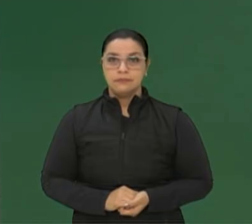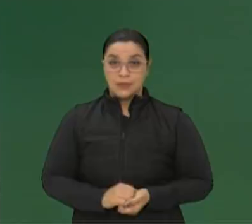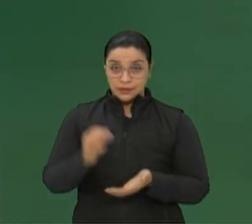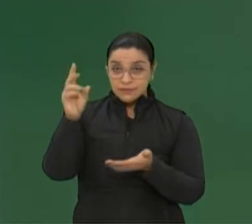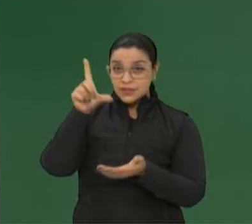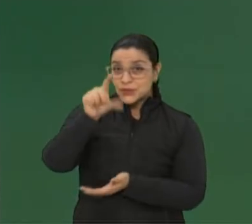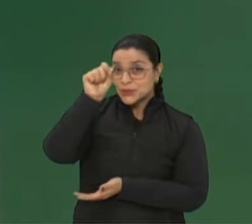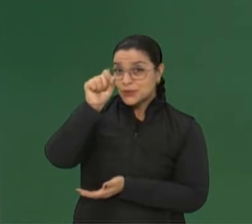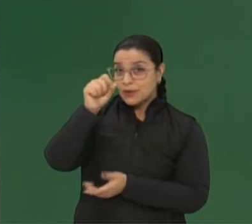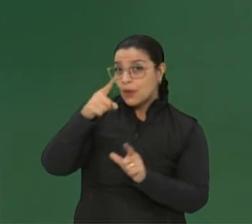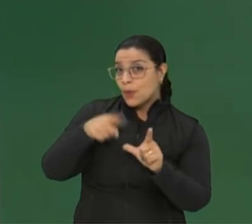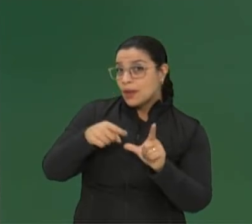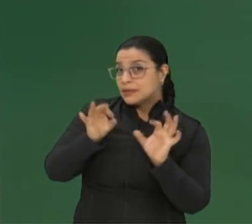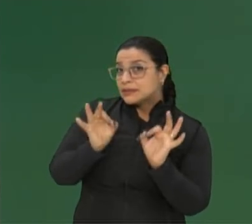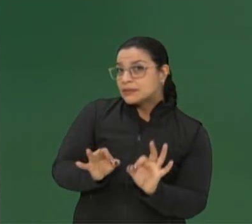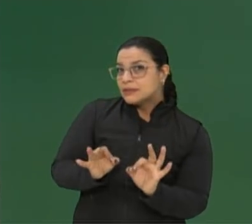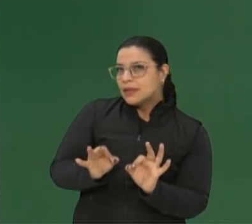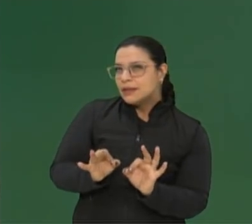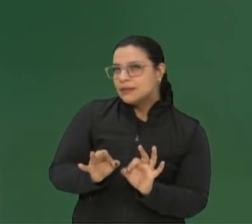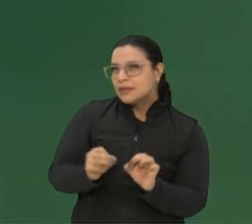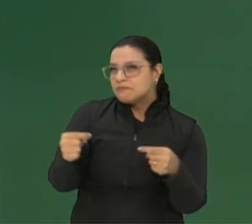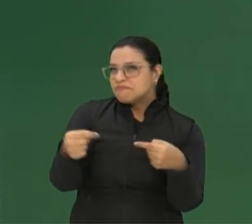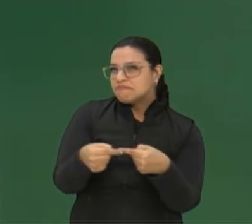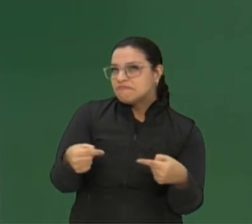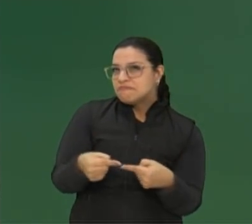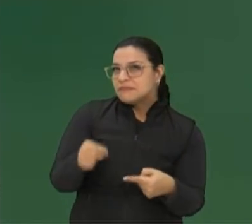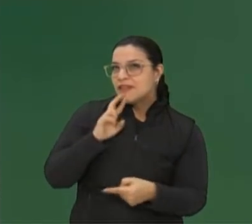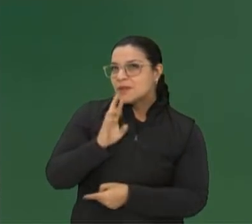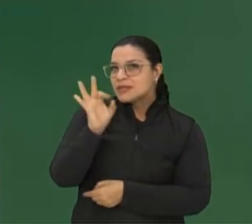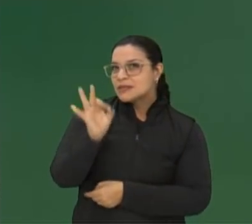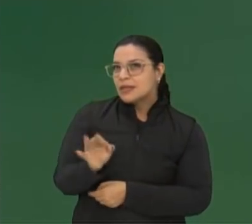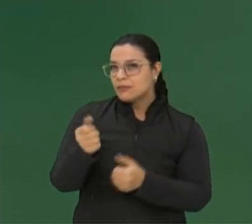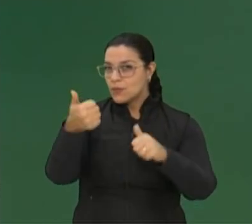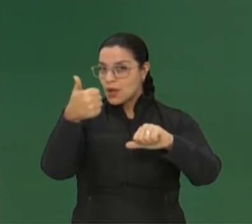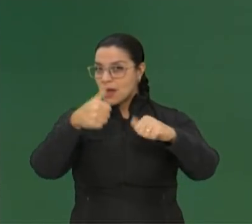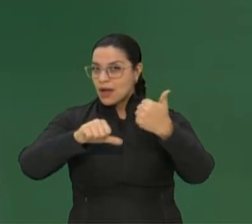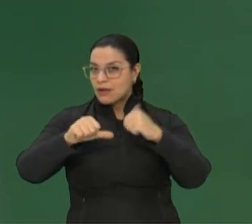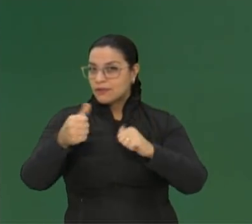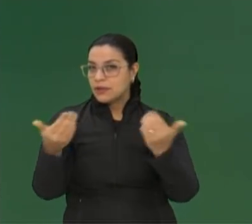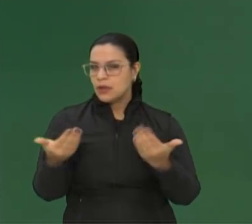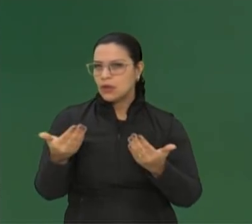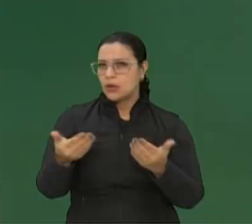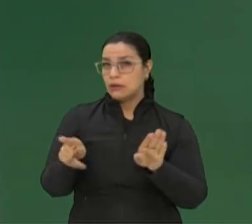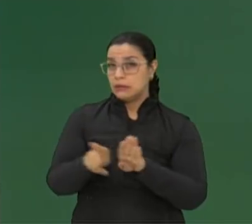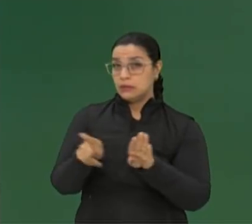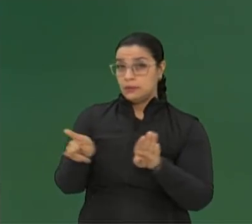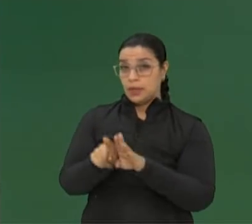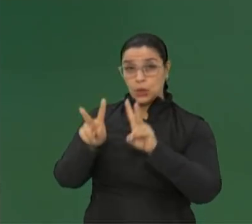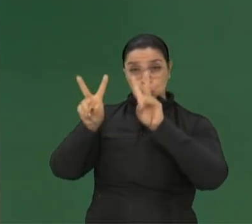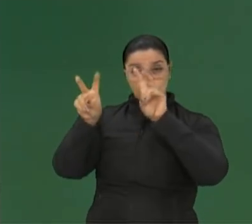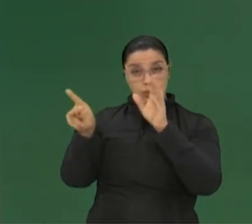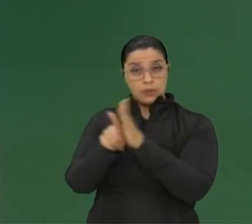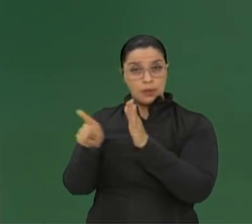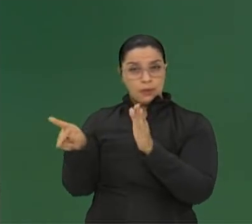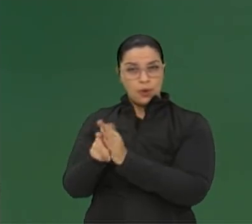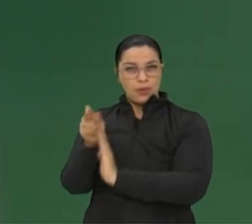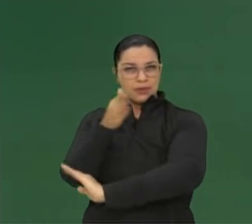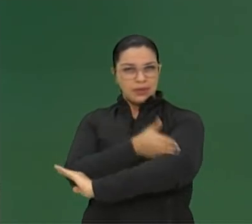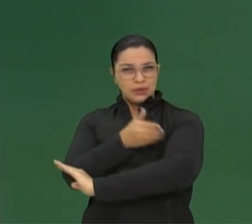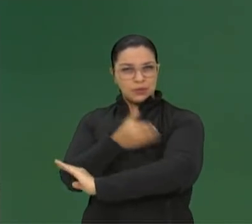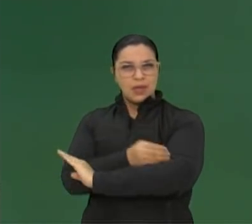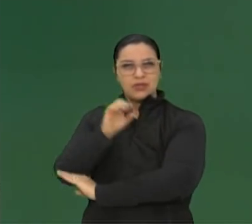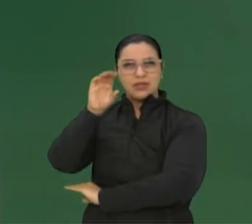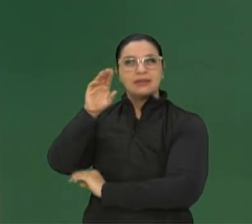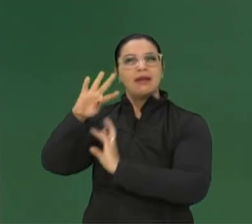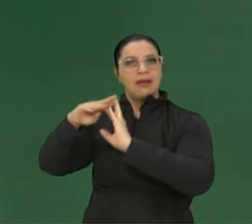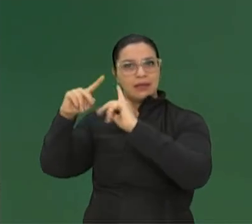Marcou a alternativa aí? Será que condiz com a resposta correta? Vamos analisar aqui, ó. Além dos temas cristãos herdados da Idade Média, o